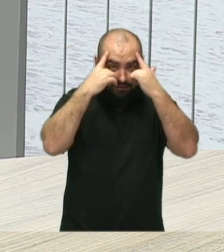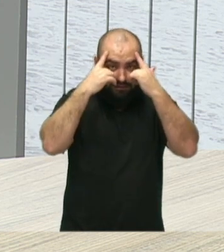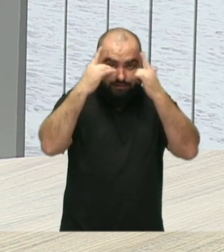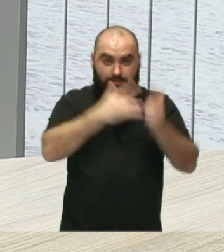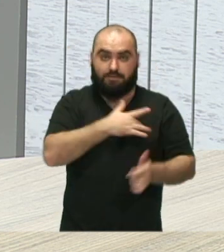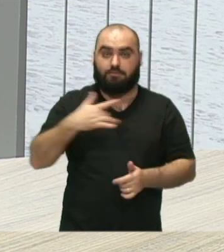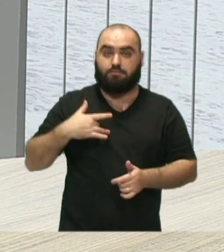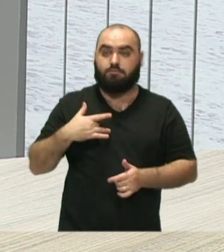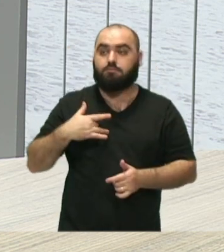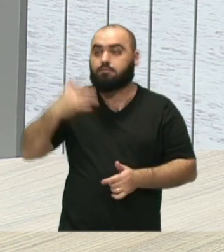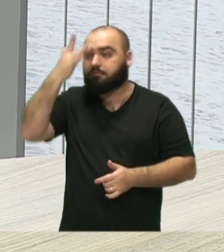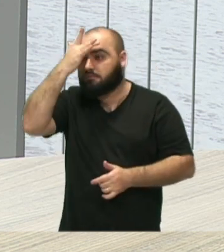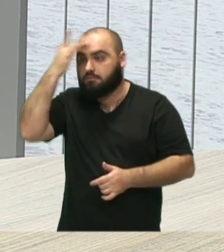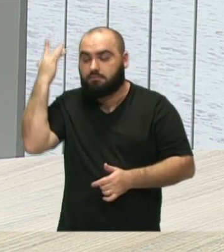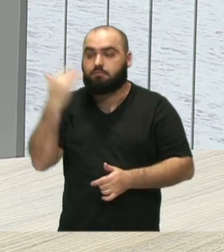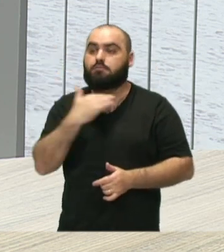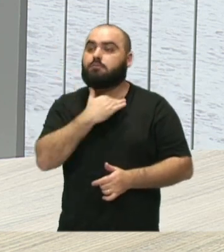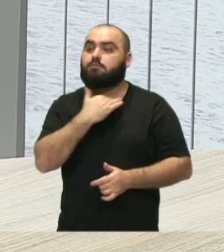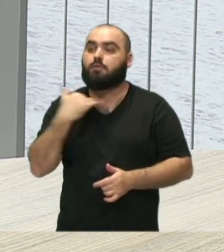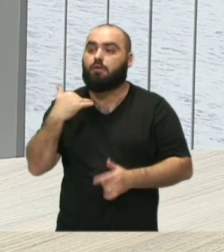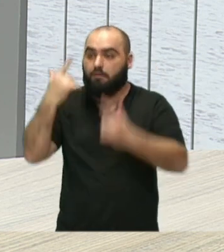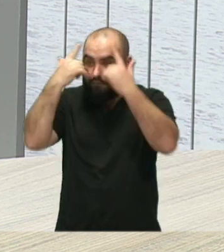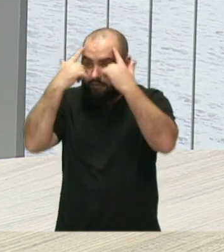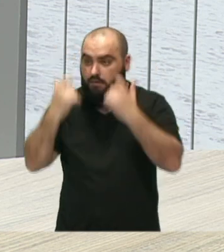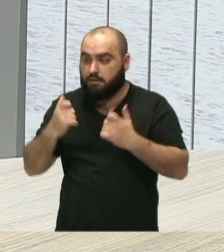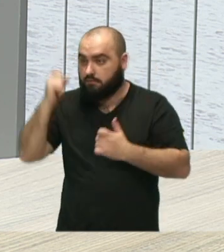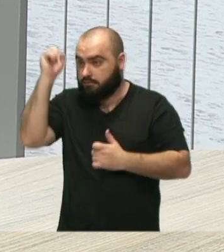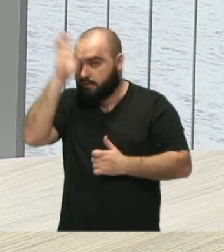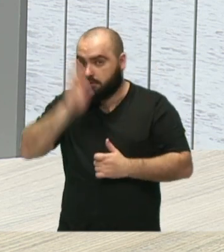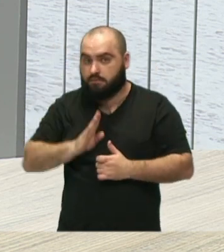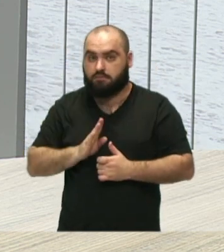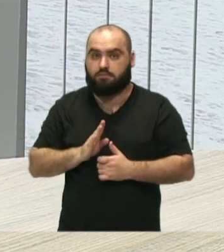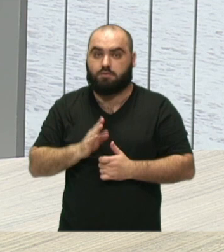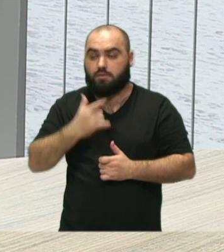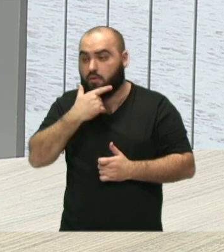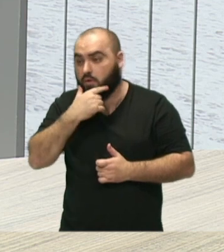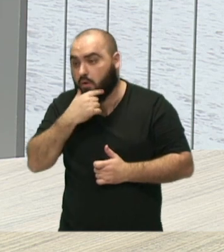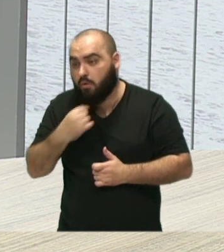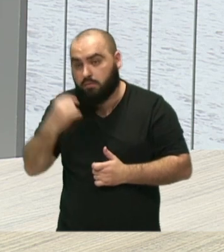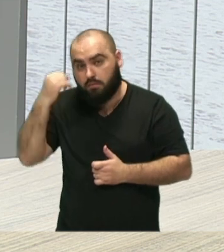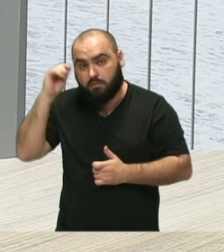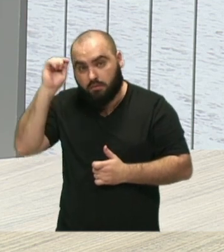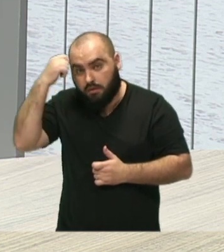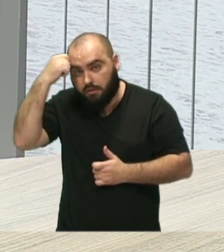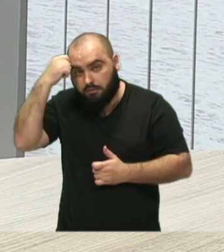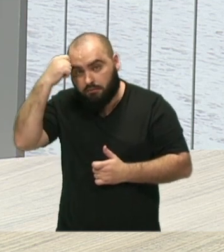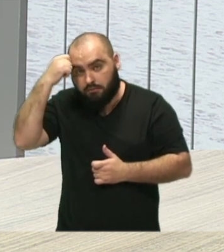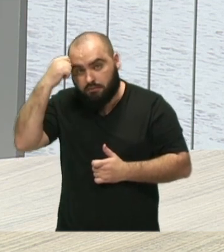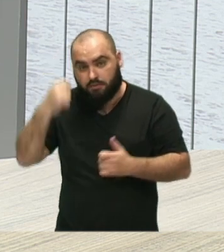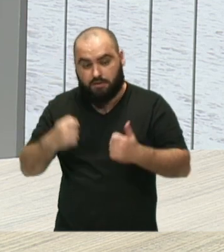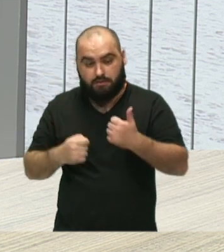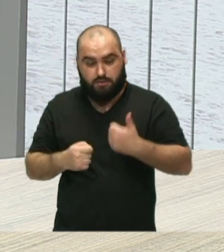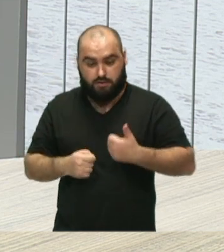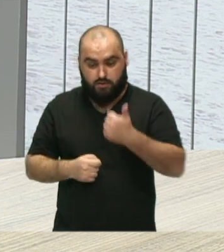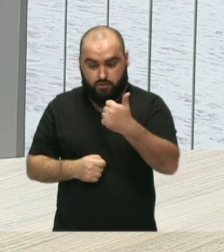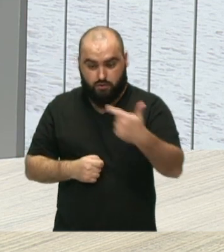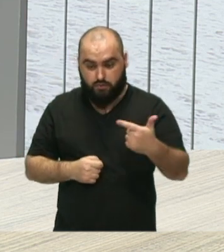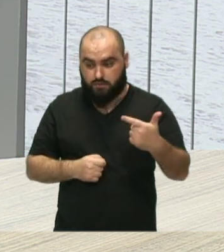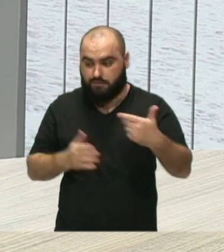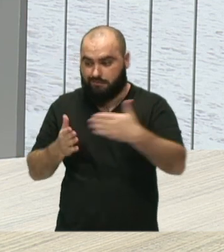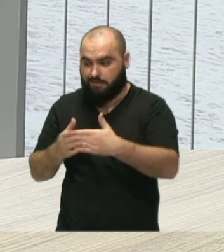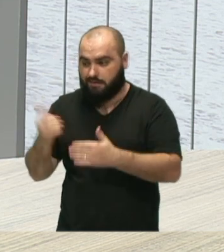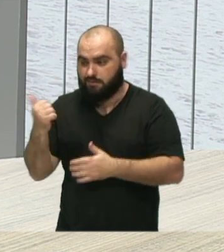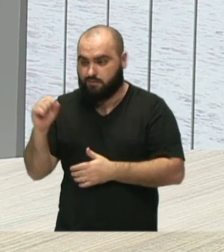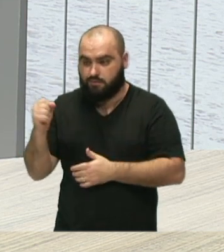de violência no Brasil, um menino negro dos 12 aos 18 anos, ele tem 3 vezes mais chance de morrer do que um menino